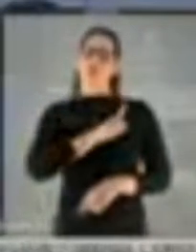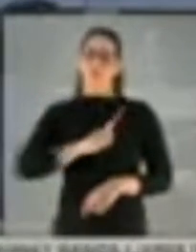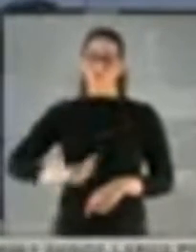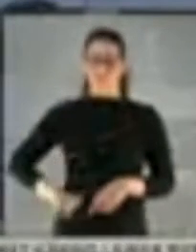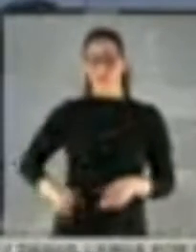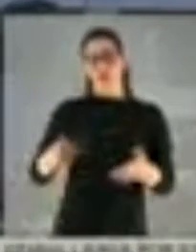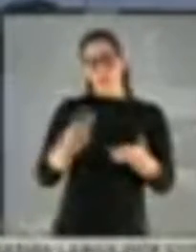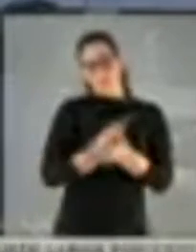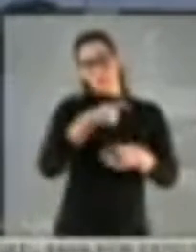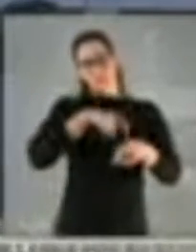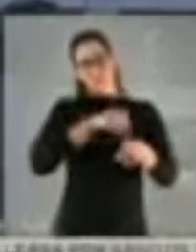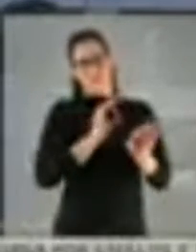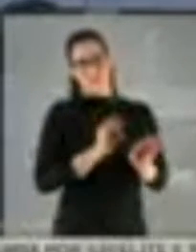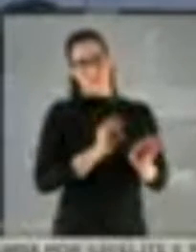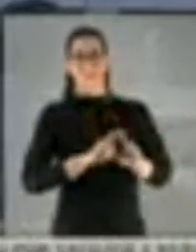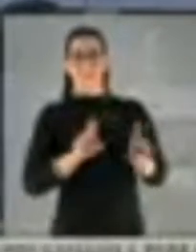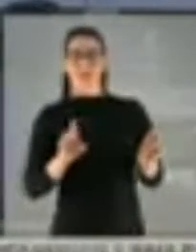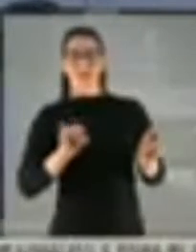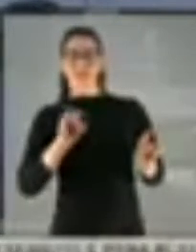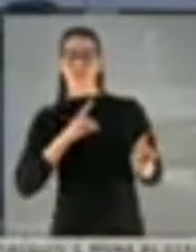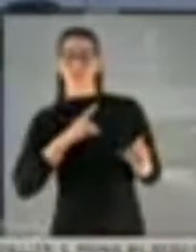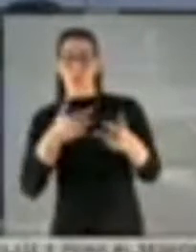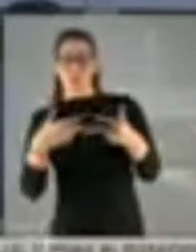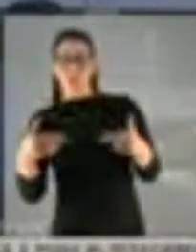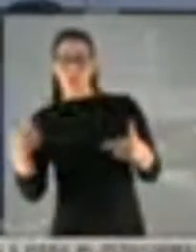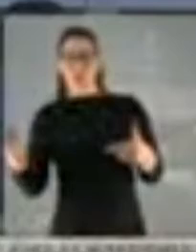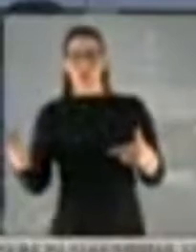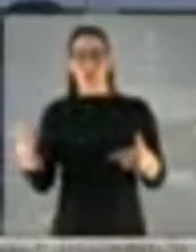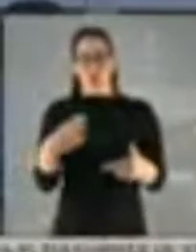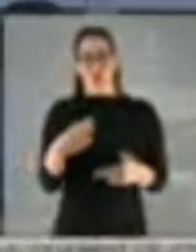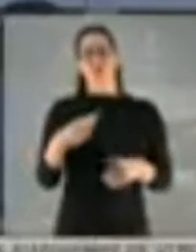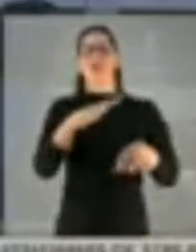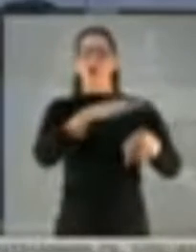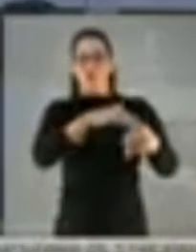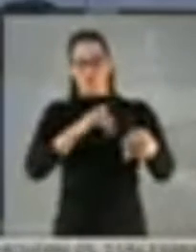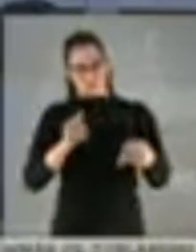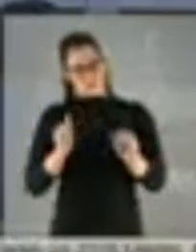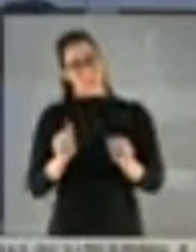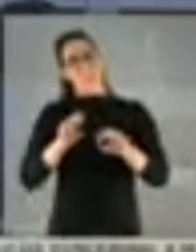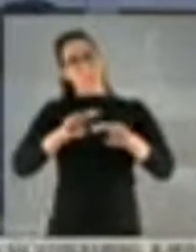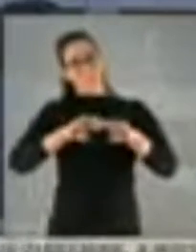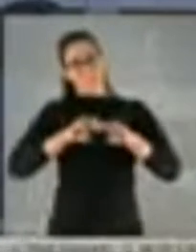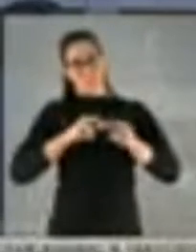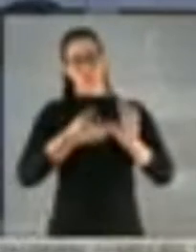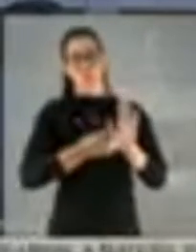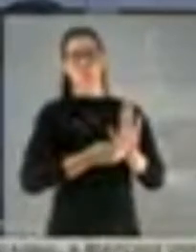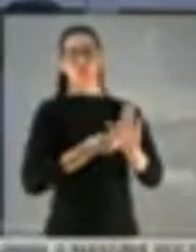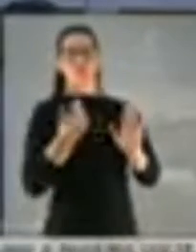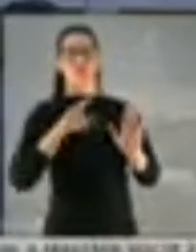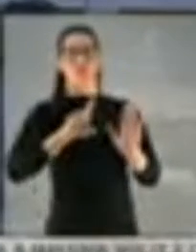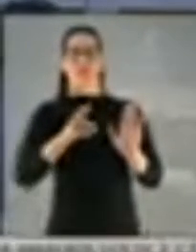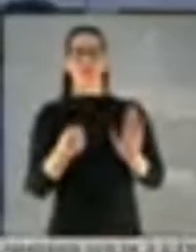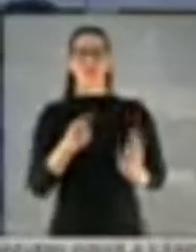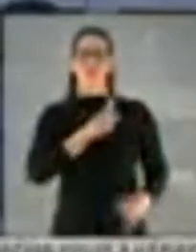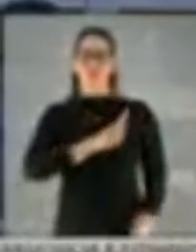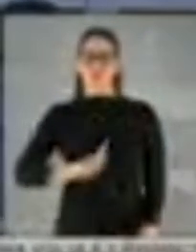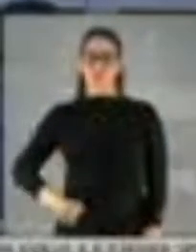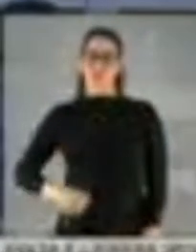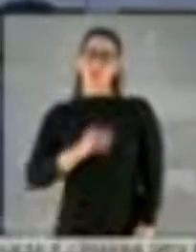aconteceu. Caso tenha algum fato novo, nós iremos convocá-lo. Por isso que nós estamos retirando o nome do ex-governador do Rio de